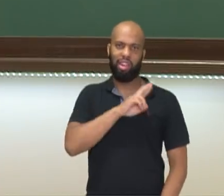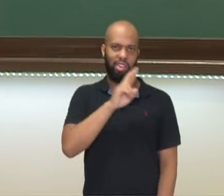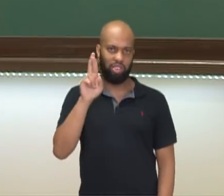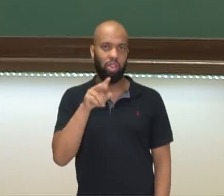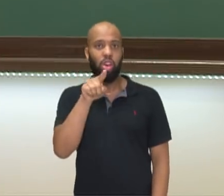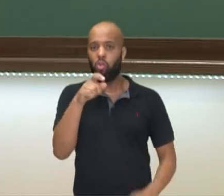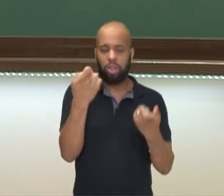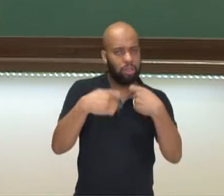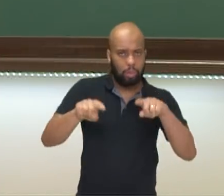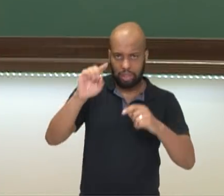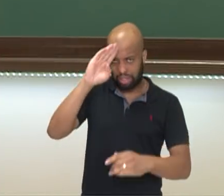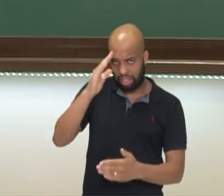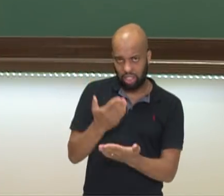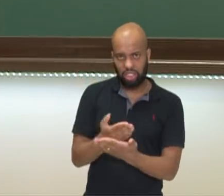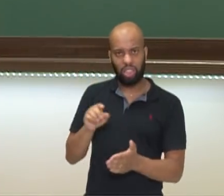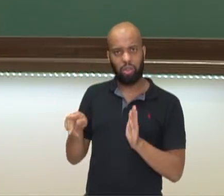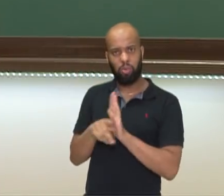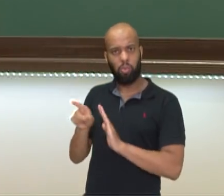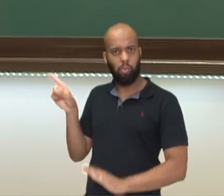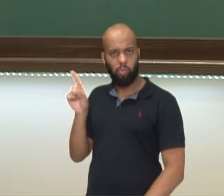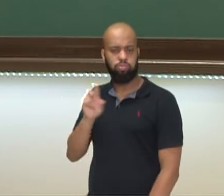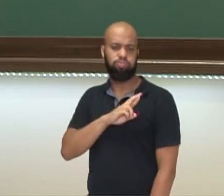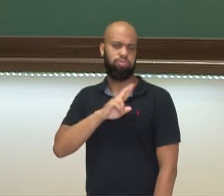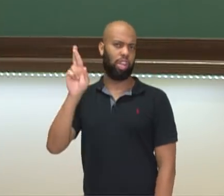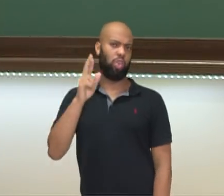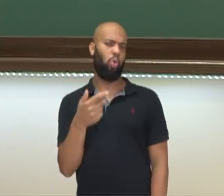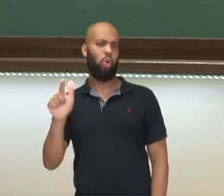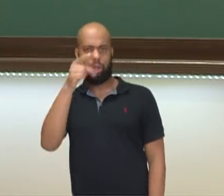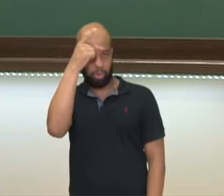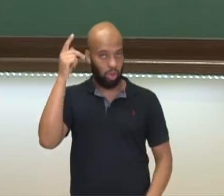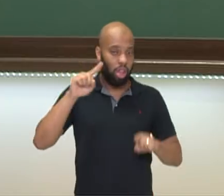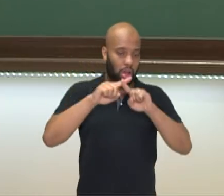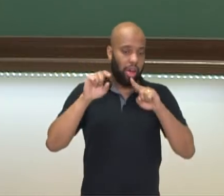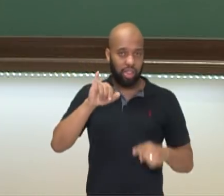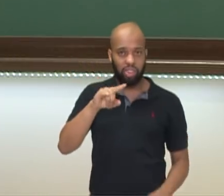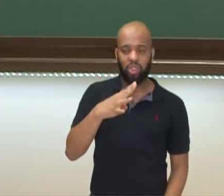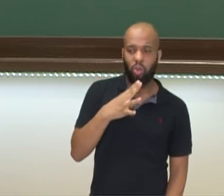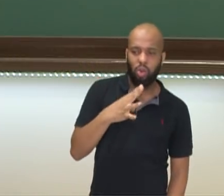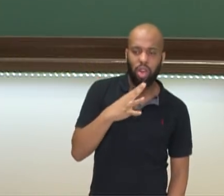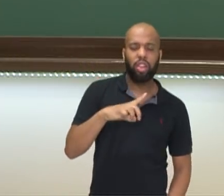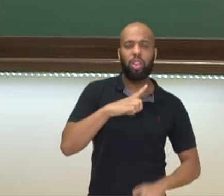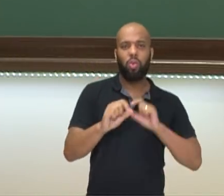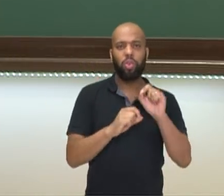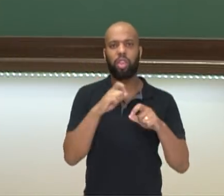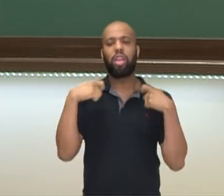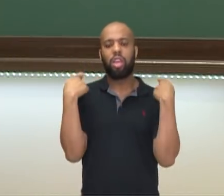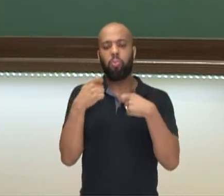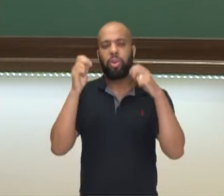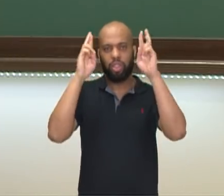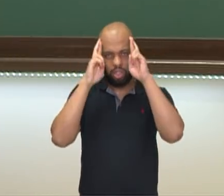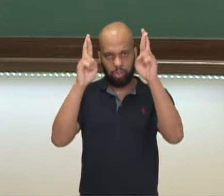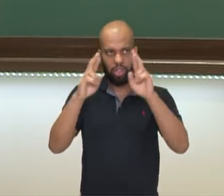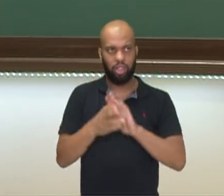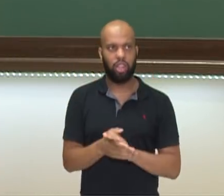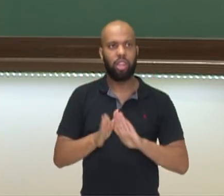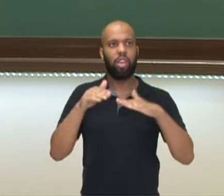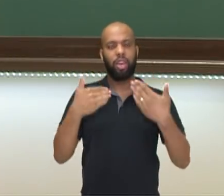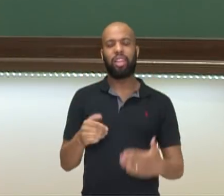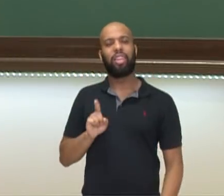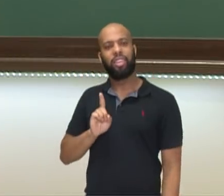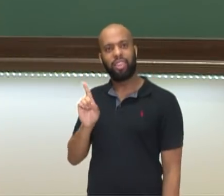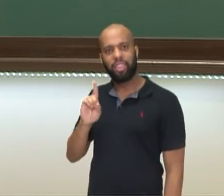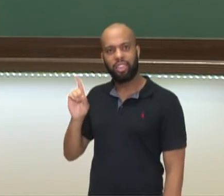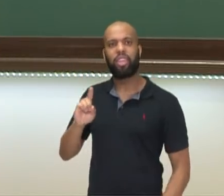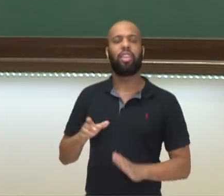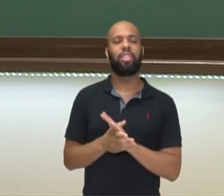não precisa acreditar numa palavra da religião do outro, mas quando você conhece, passa a respeitar. Inclusive o candomblé é